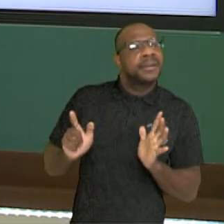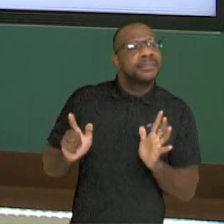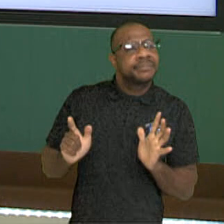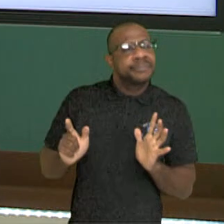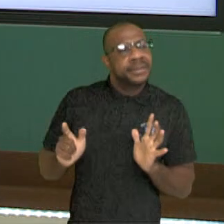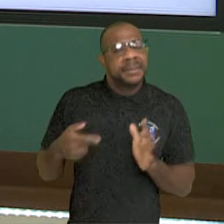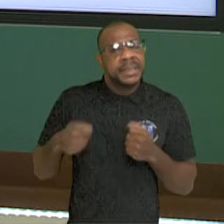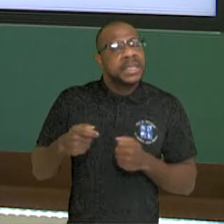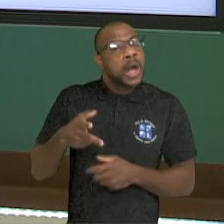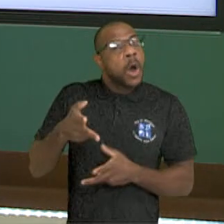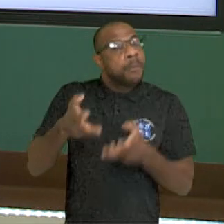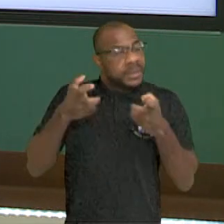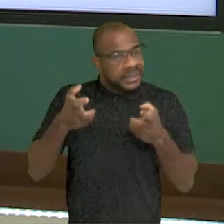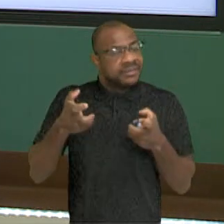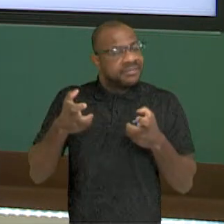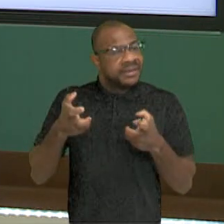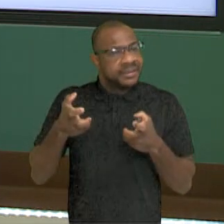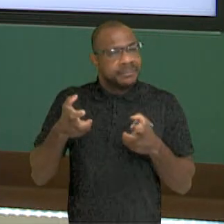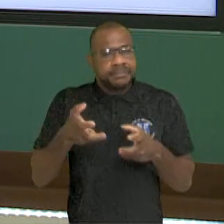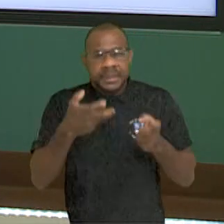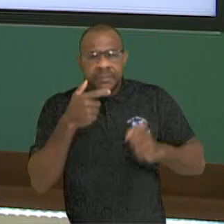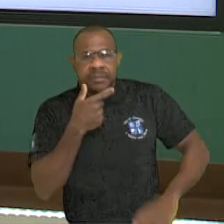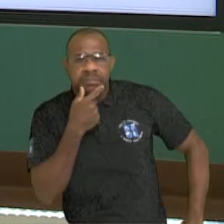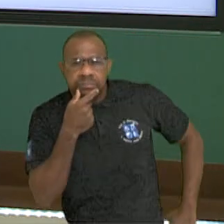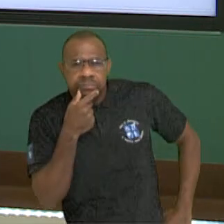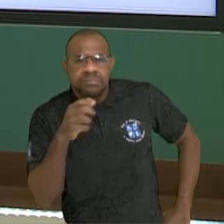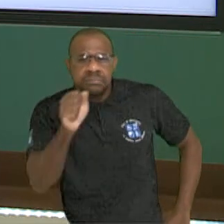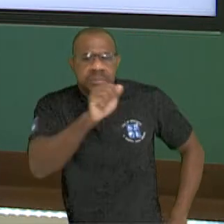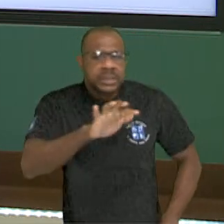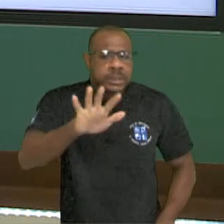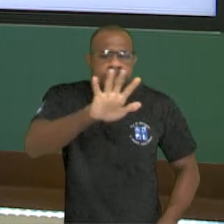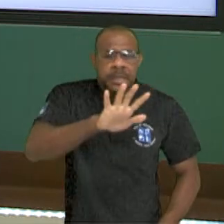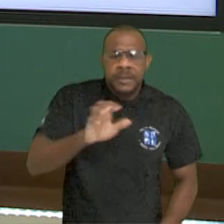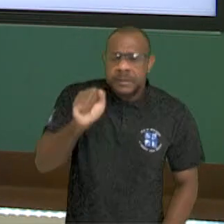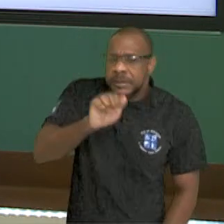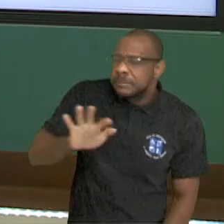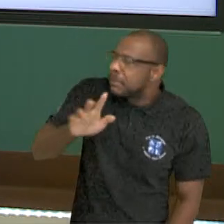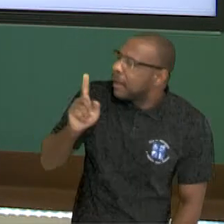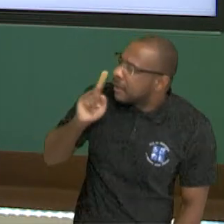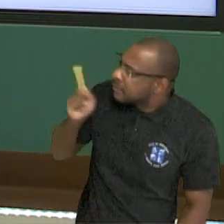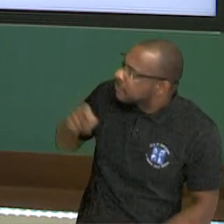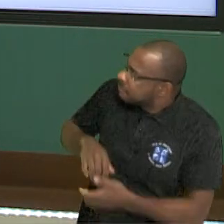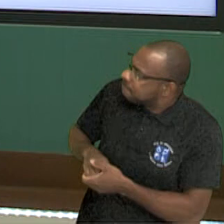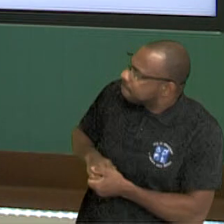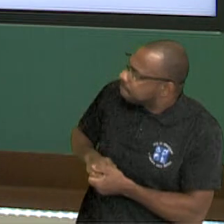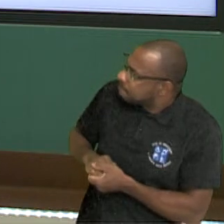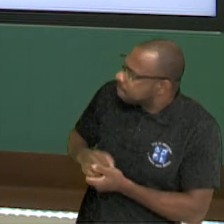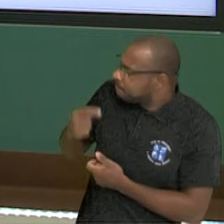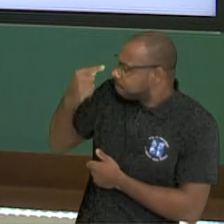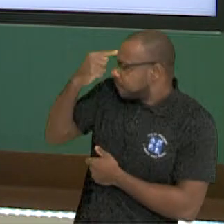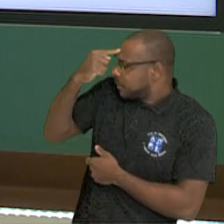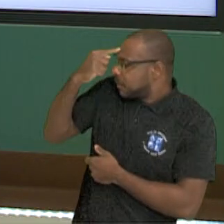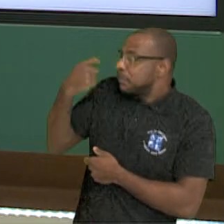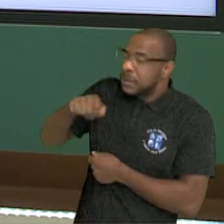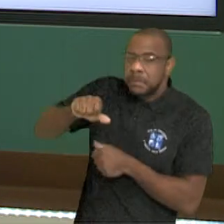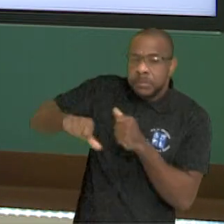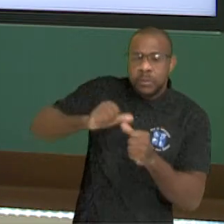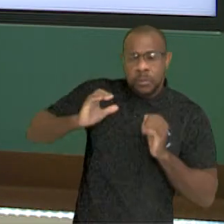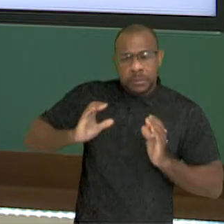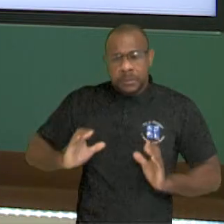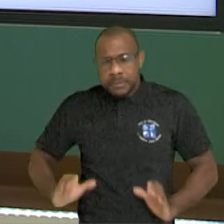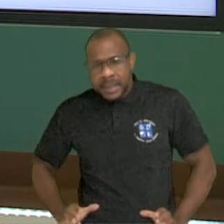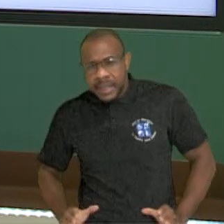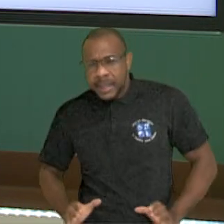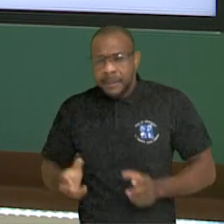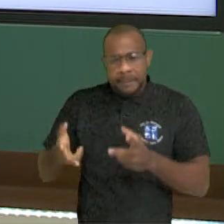precisa observar isso, leitor. Você que está vendo, eu quero que você observe, que você reflita, que você mude seu comportamento. Isso é uma